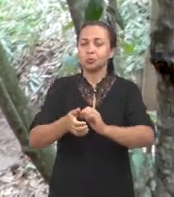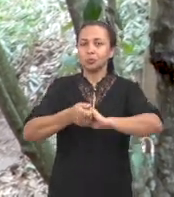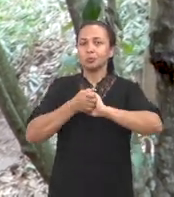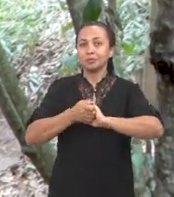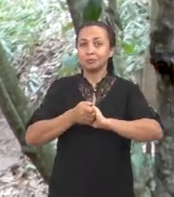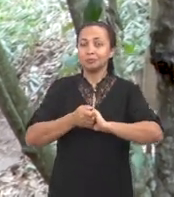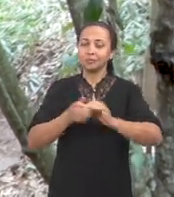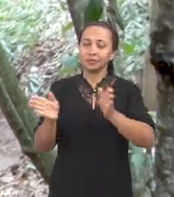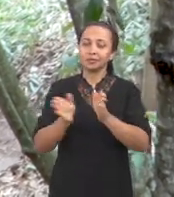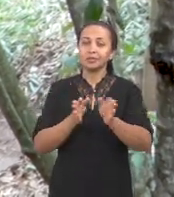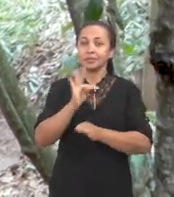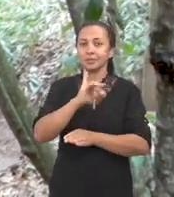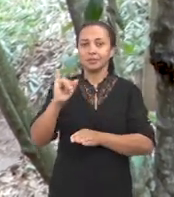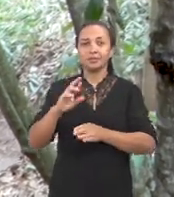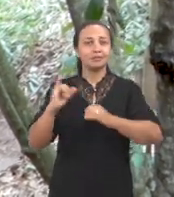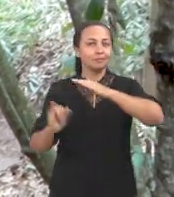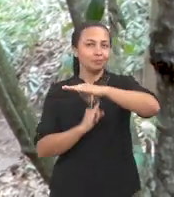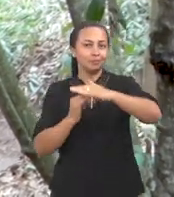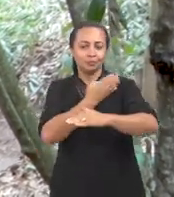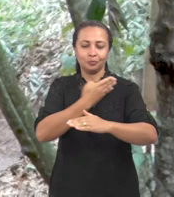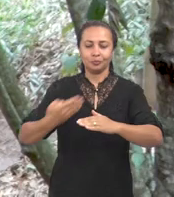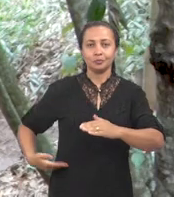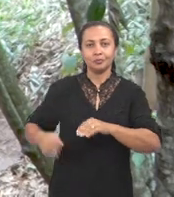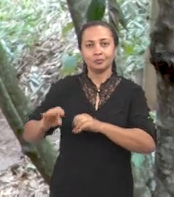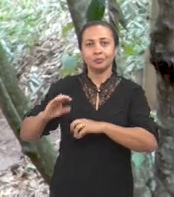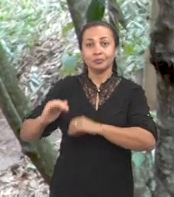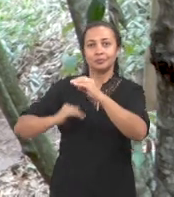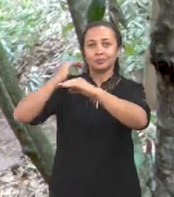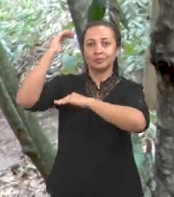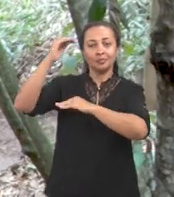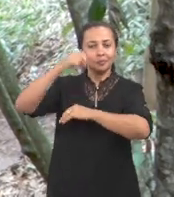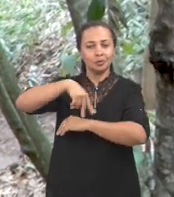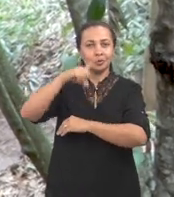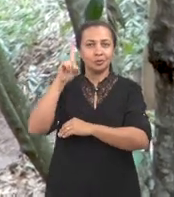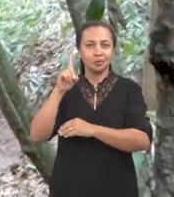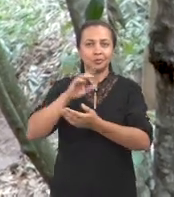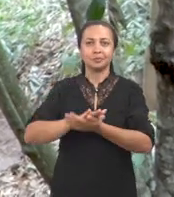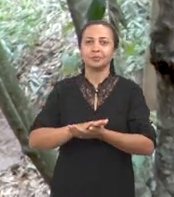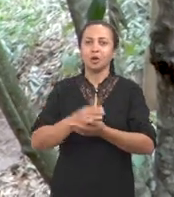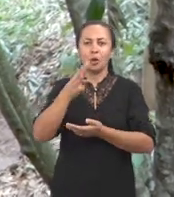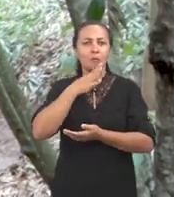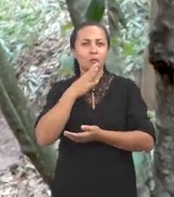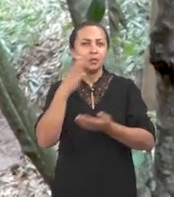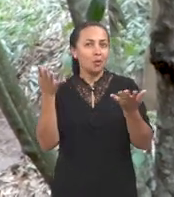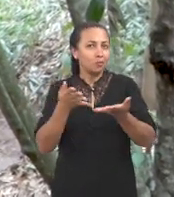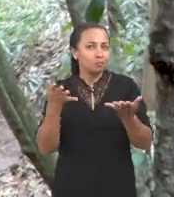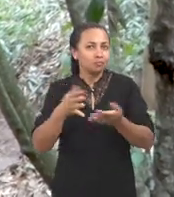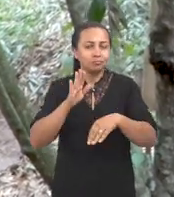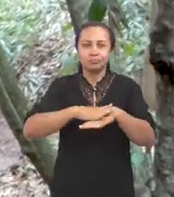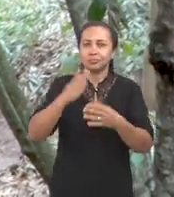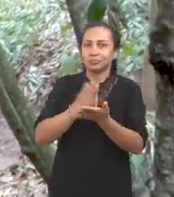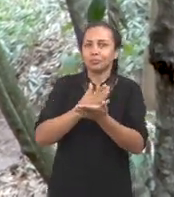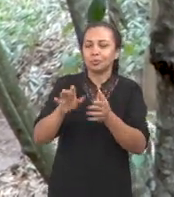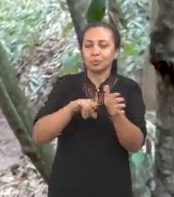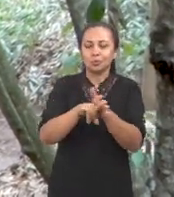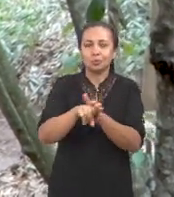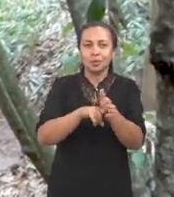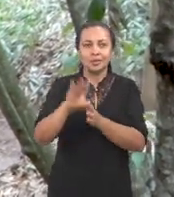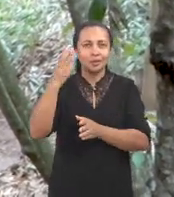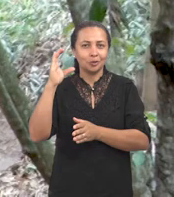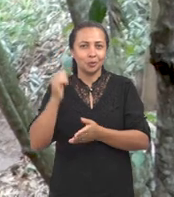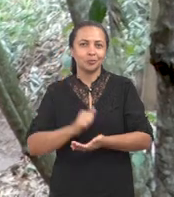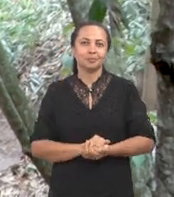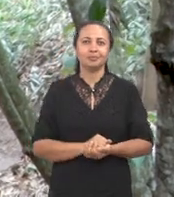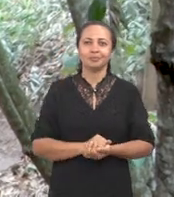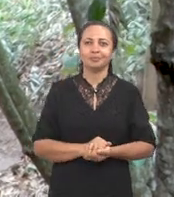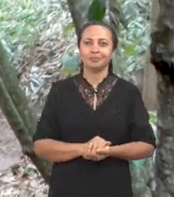produzido por meio da colaboração entre TVs e instituições públicas de ensino superior Nordestinas vamos conhecer hoje mais algumas